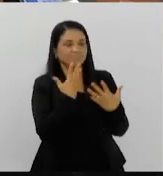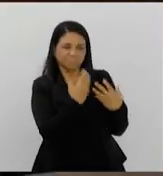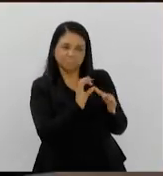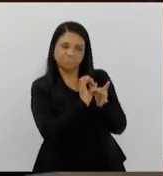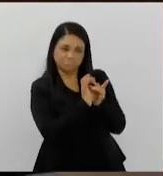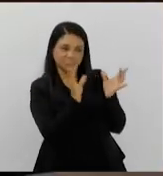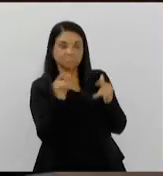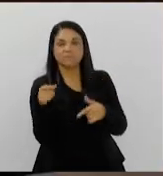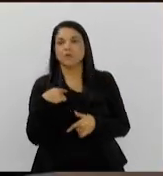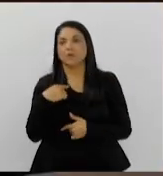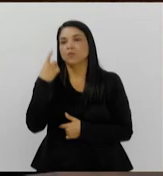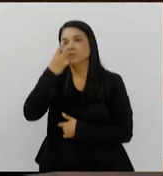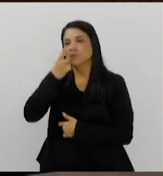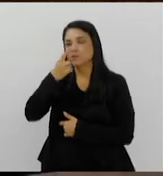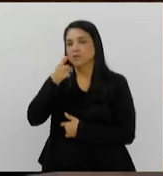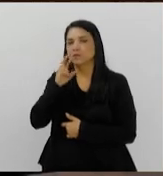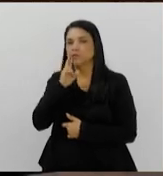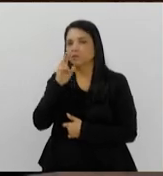Deputado Amorim,